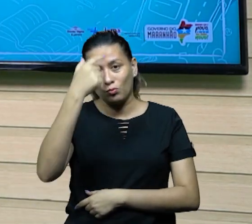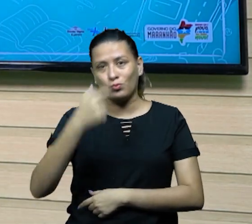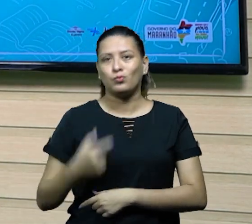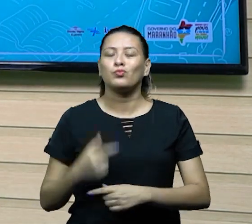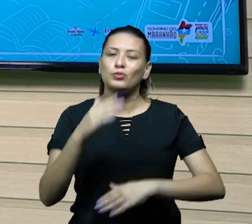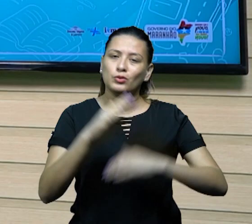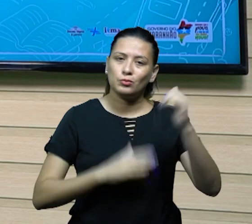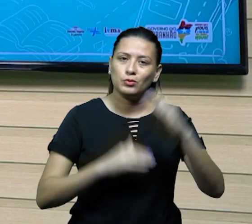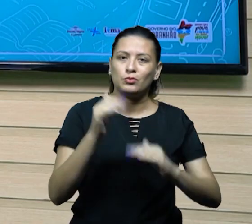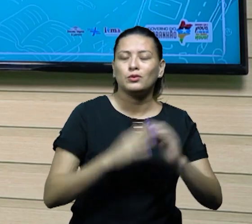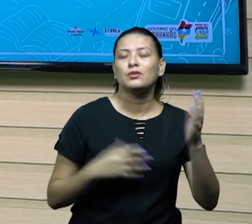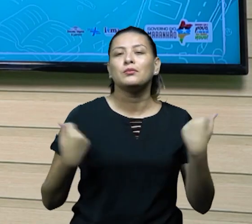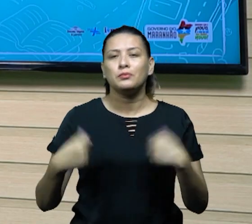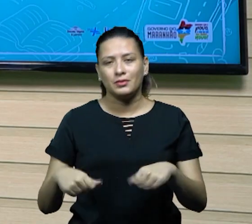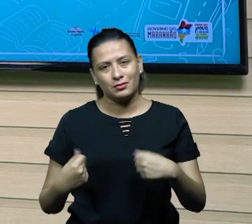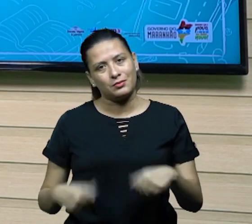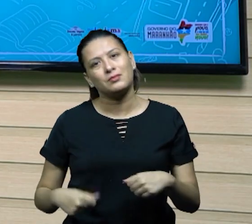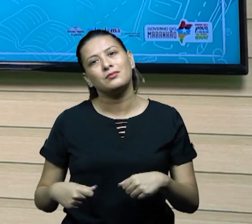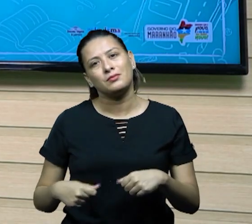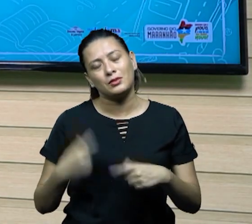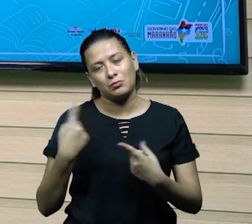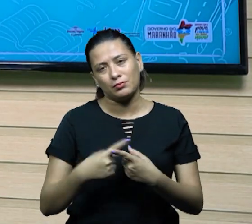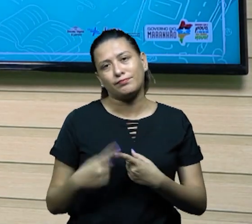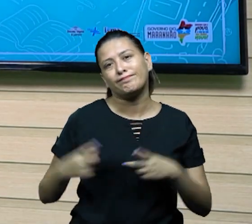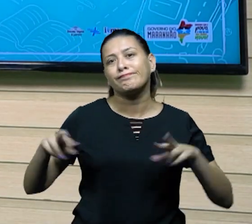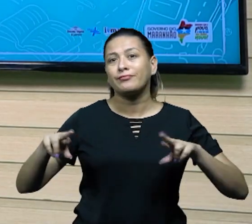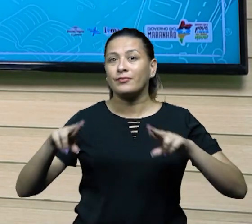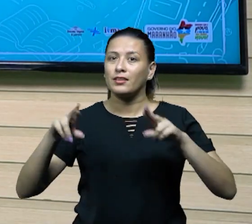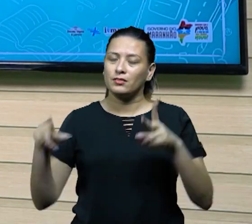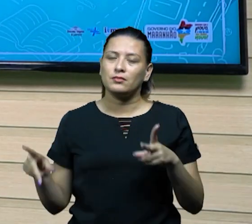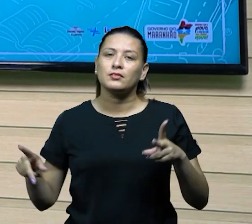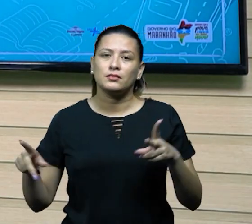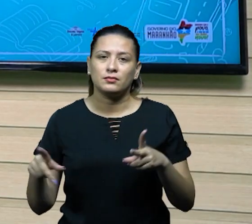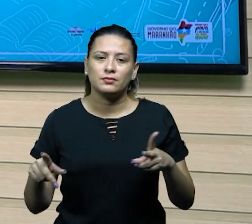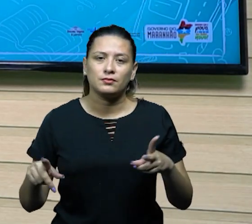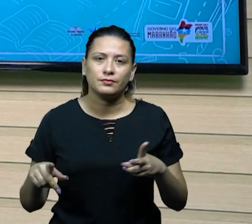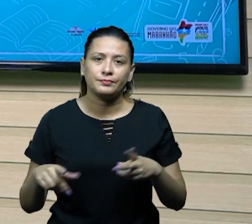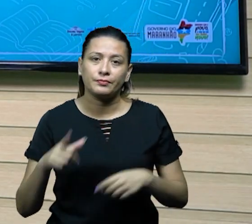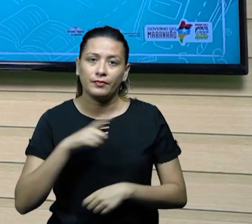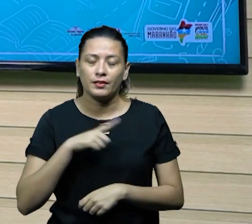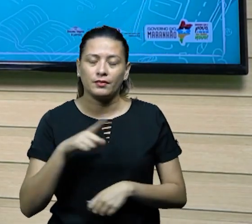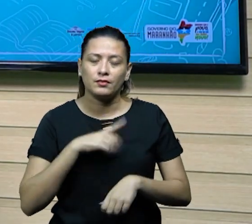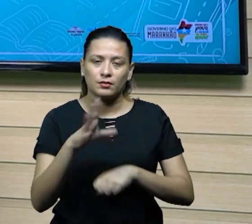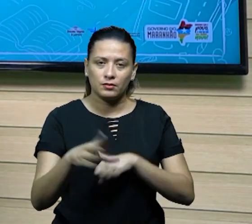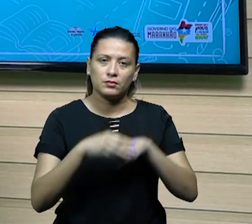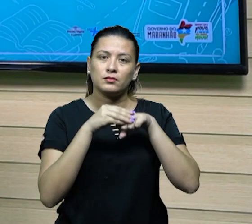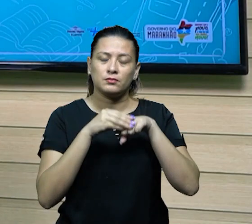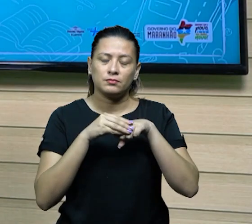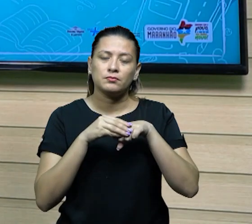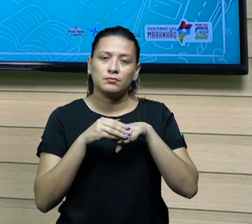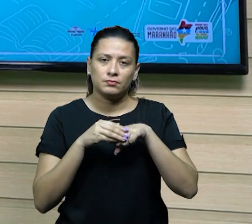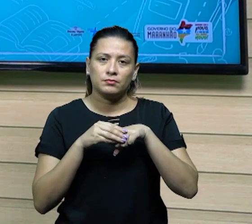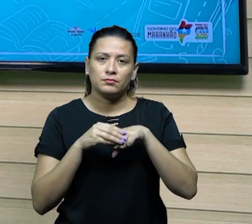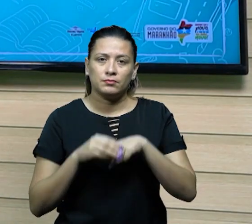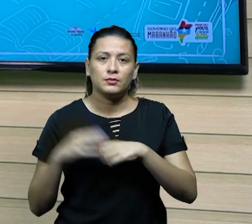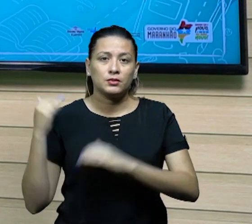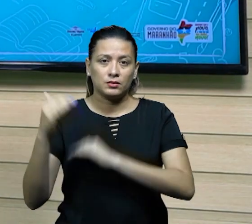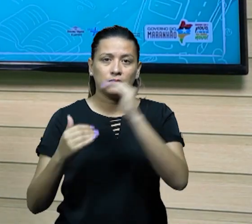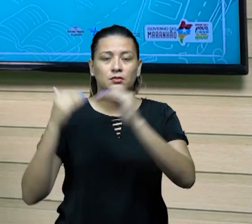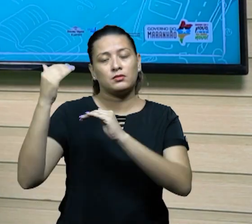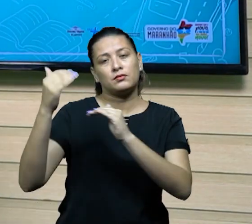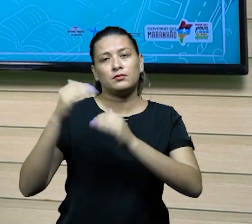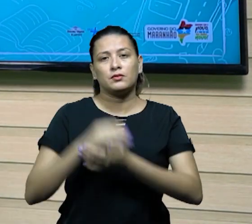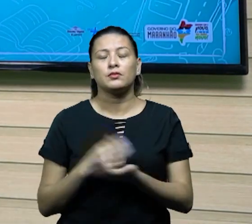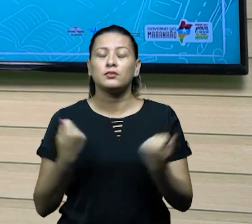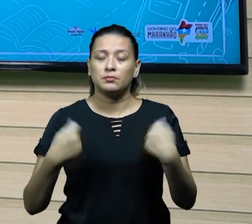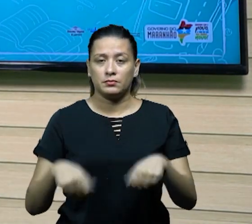da pessoa, o profissional, ele vai sempre fazer a diferença, mas para que ele faça a diferença, ele tem que buscar o conhecimento, ele